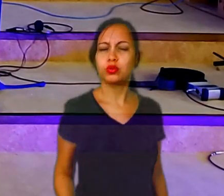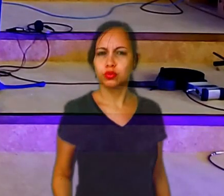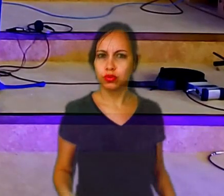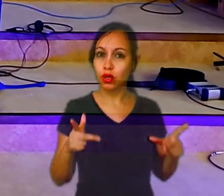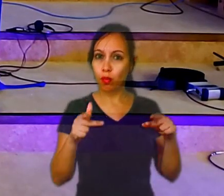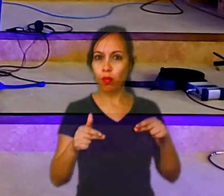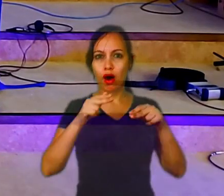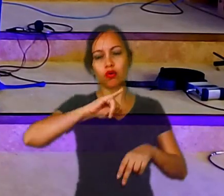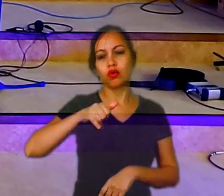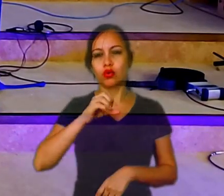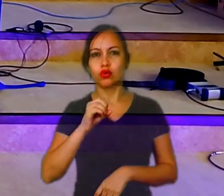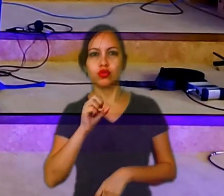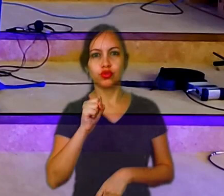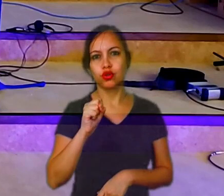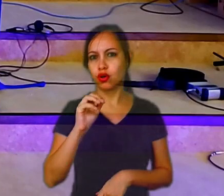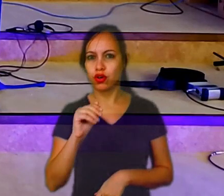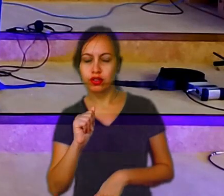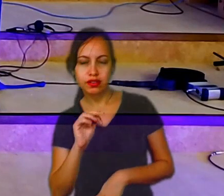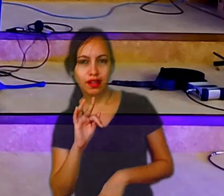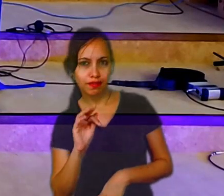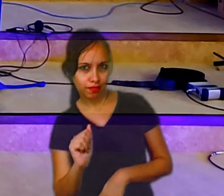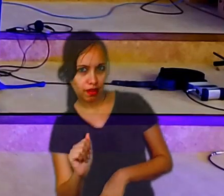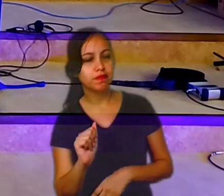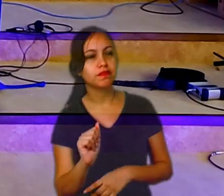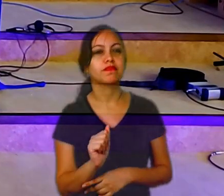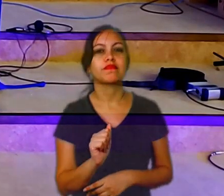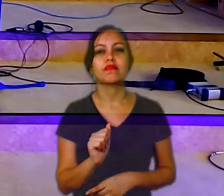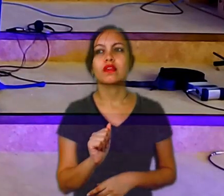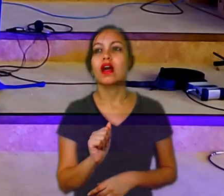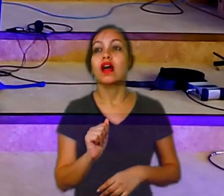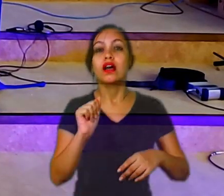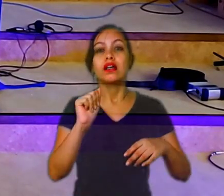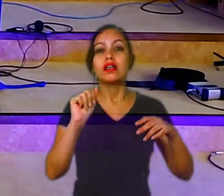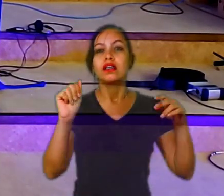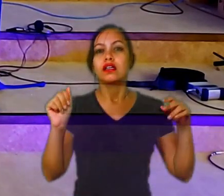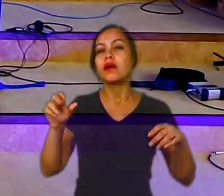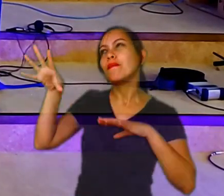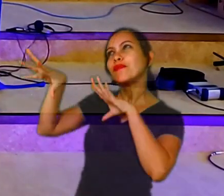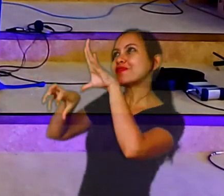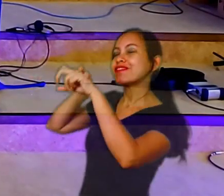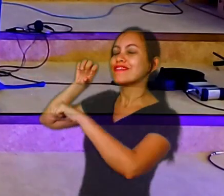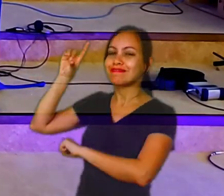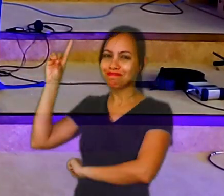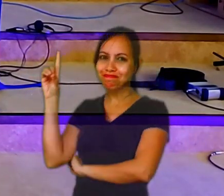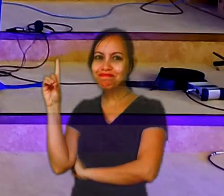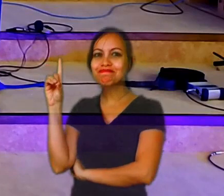Josafá tomou. E a posição de Josafá foi buscar o Senhor,